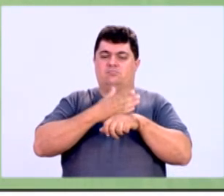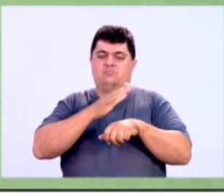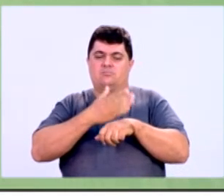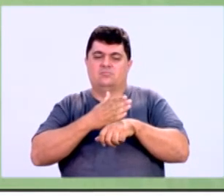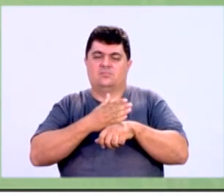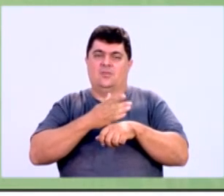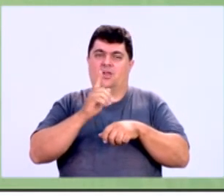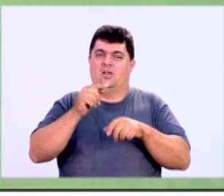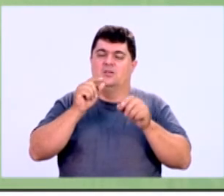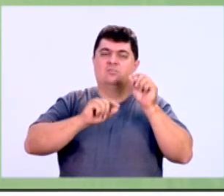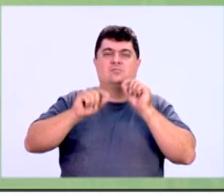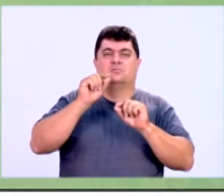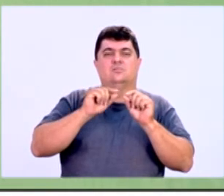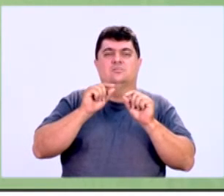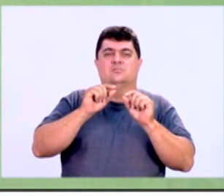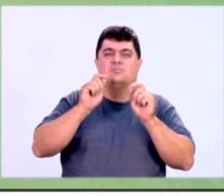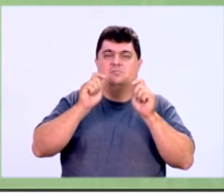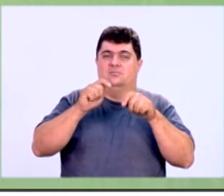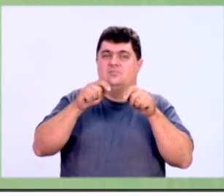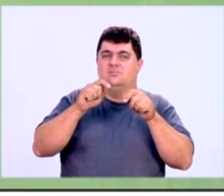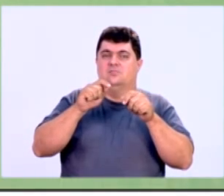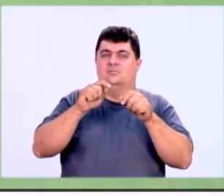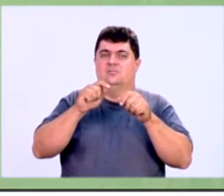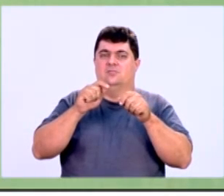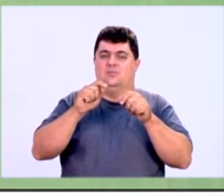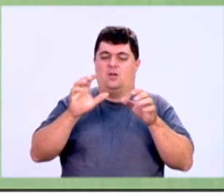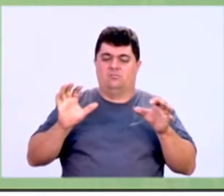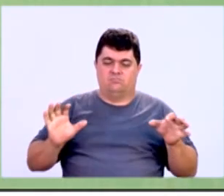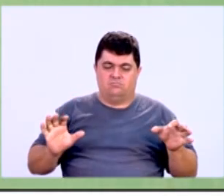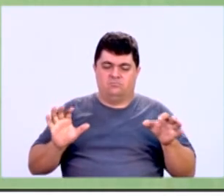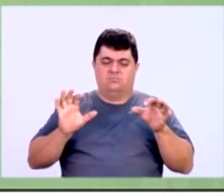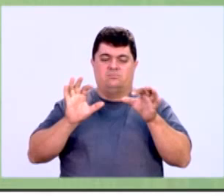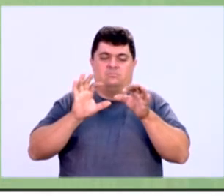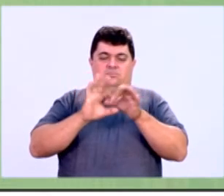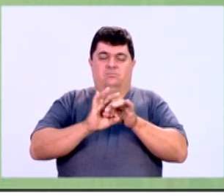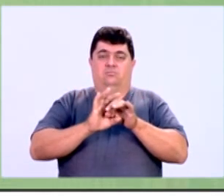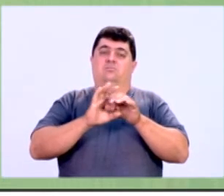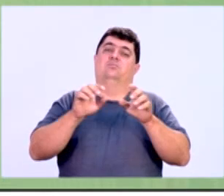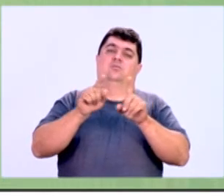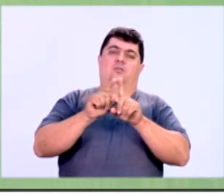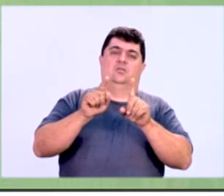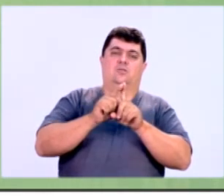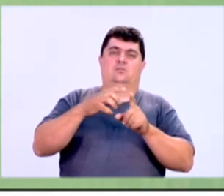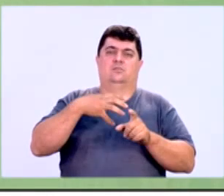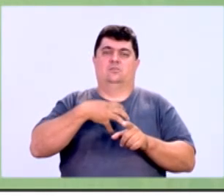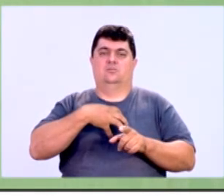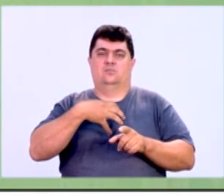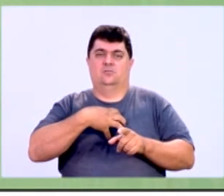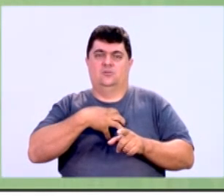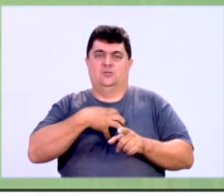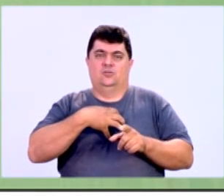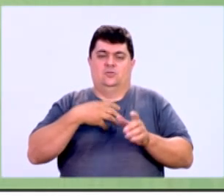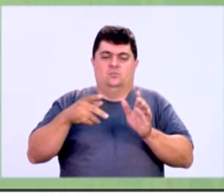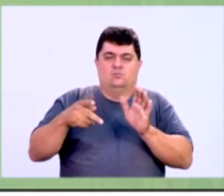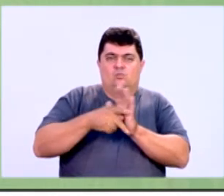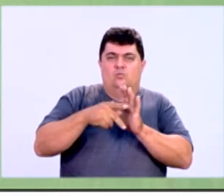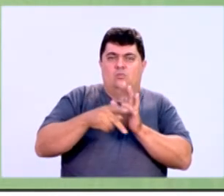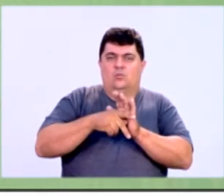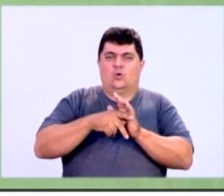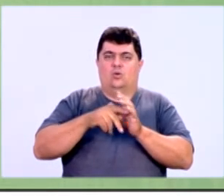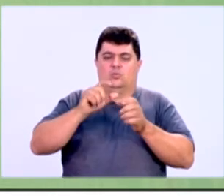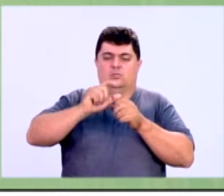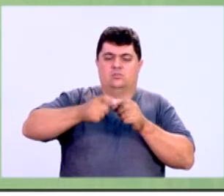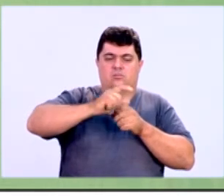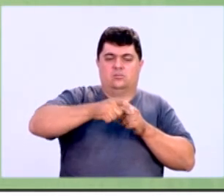devem ser práticas que privilegiem a contextualização, ou seja, que ele se sinta parte daquele conteúdo, que ele aproveite as